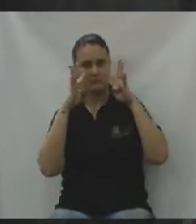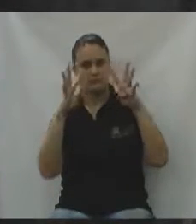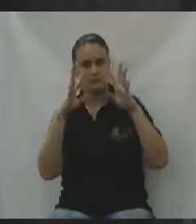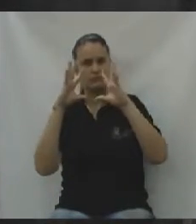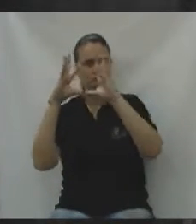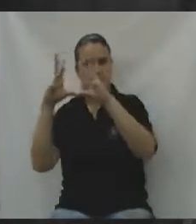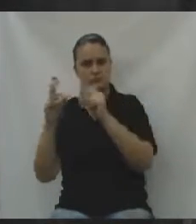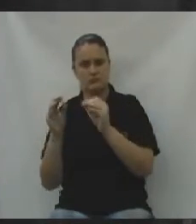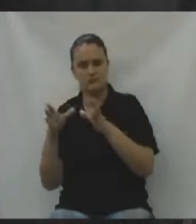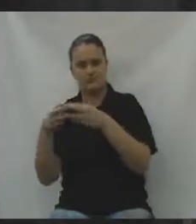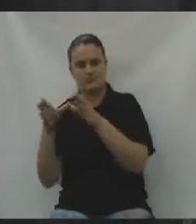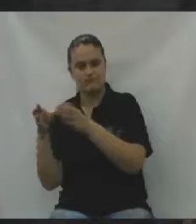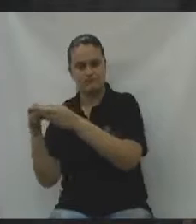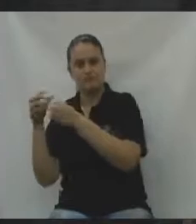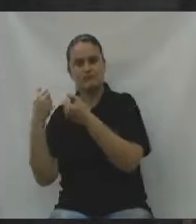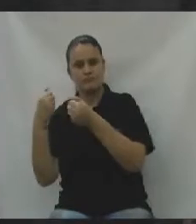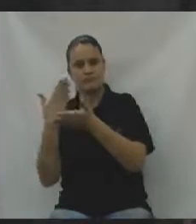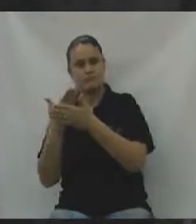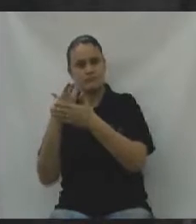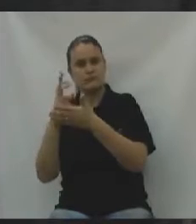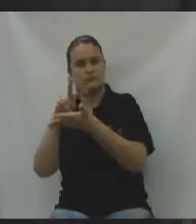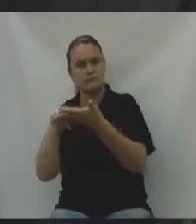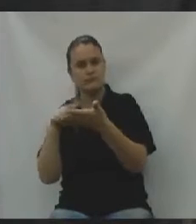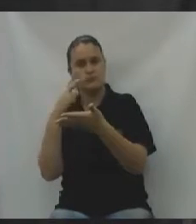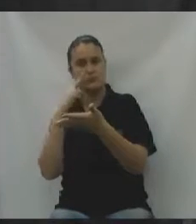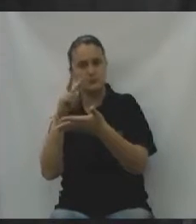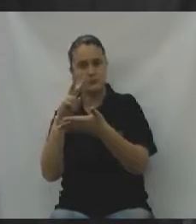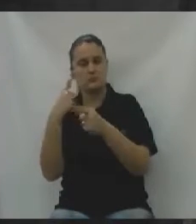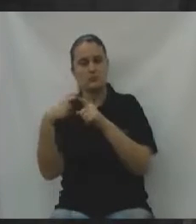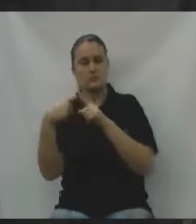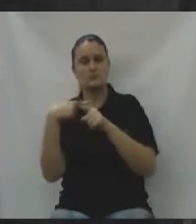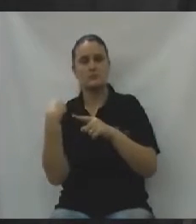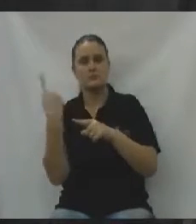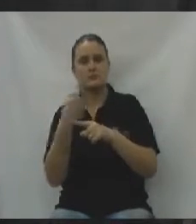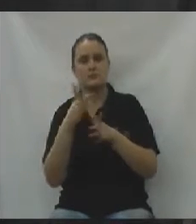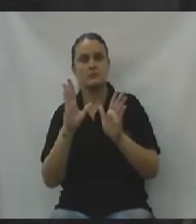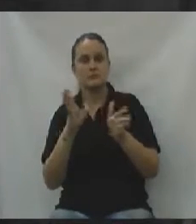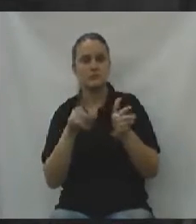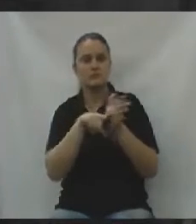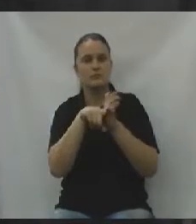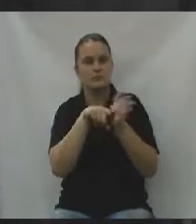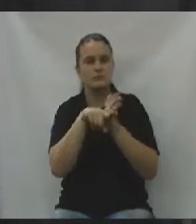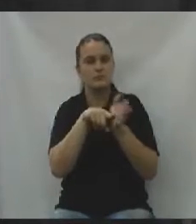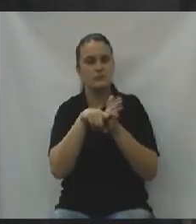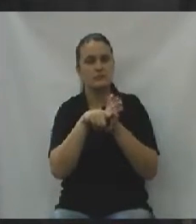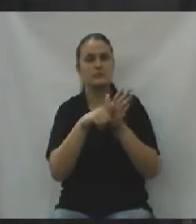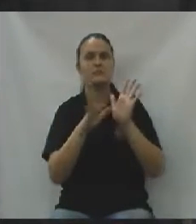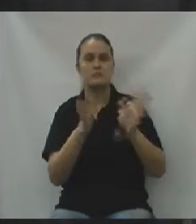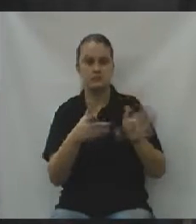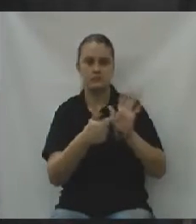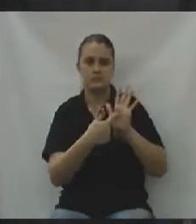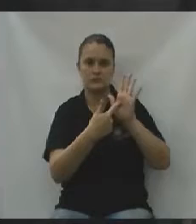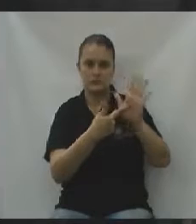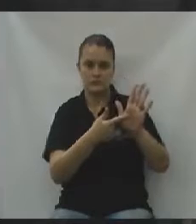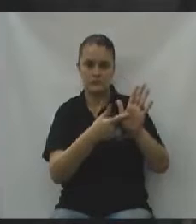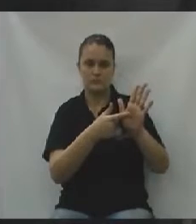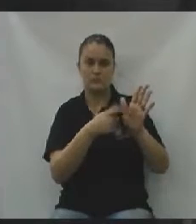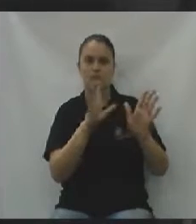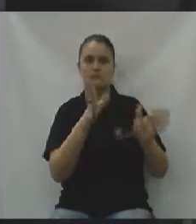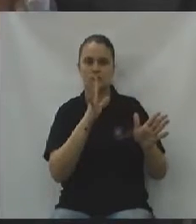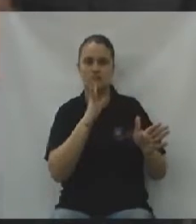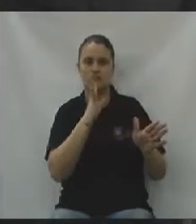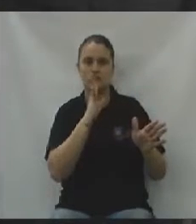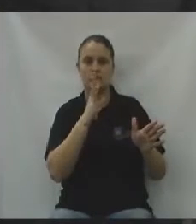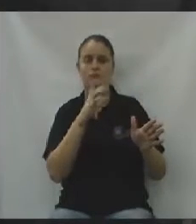as comissões. E que nós já havíamos, nos nossos levantamentos, apontado isso. Por isso,